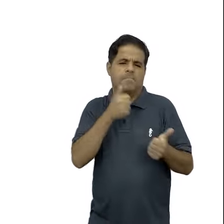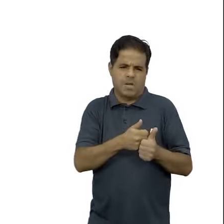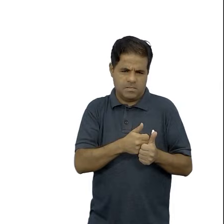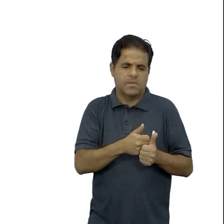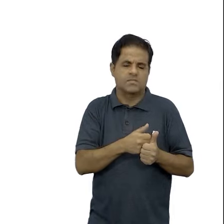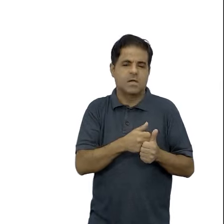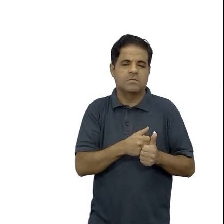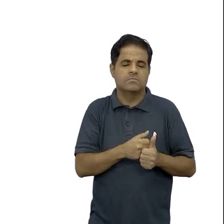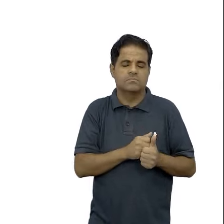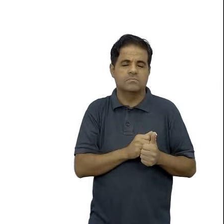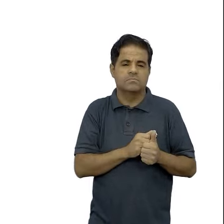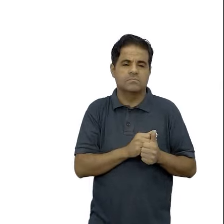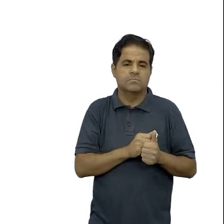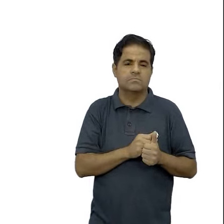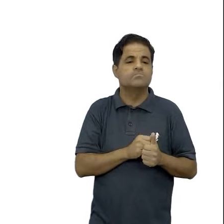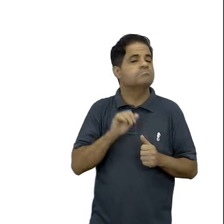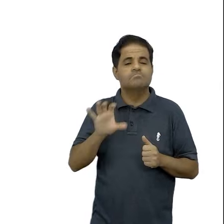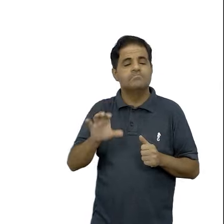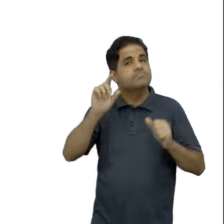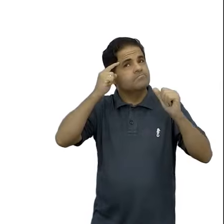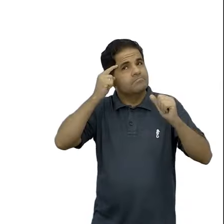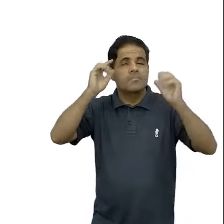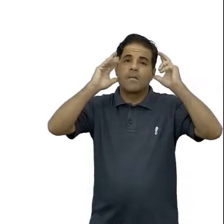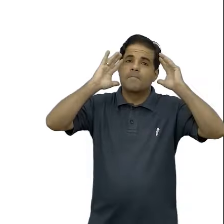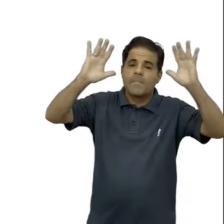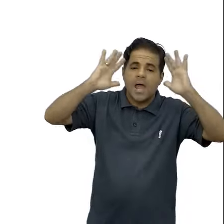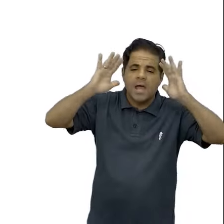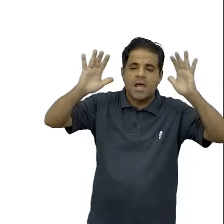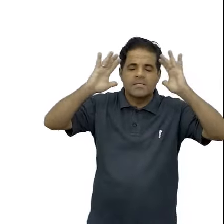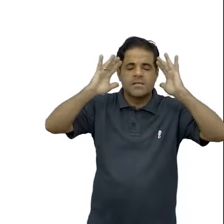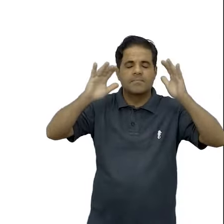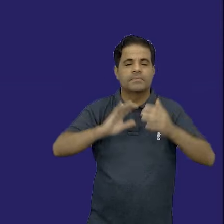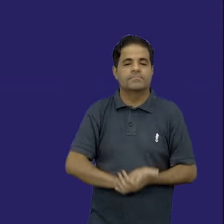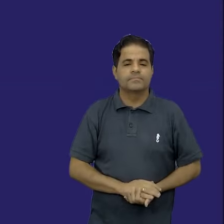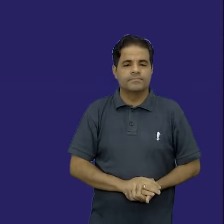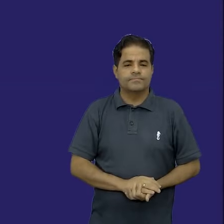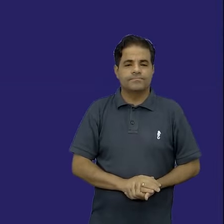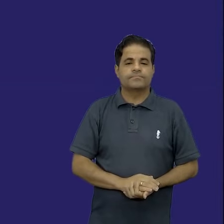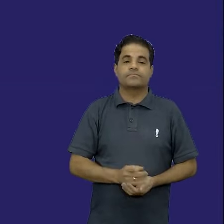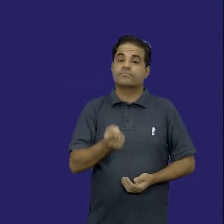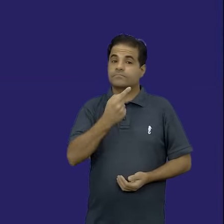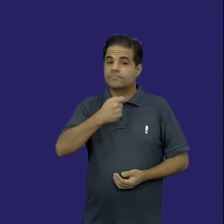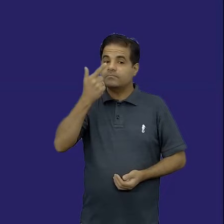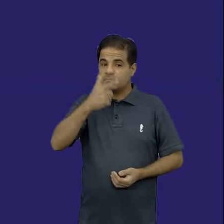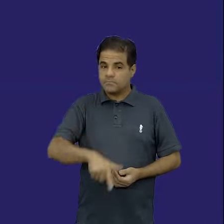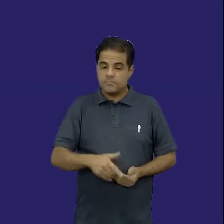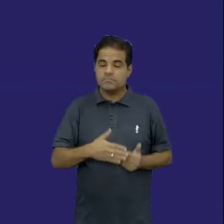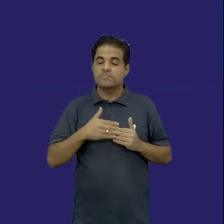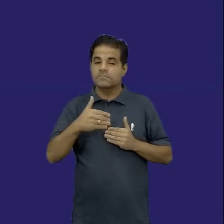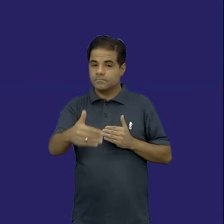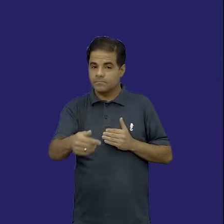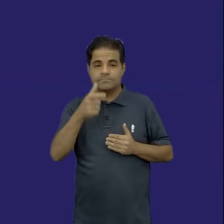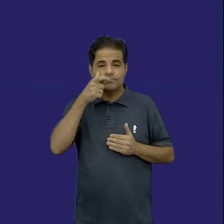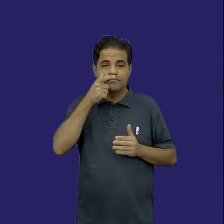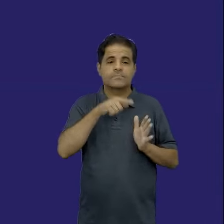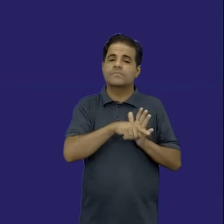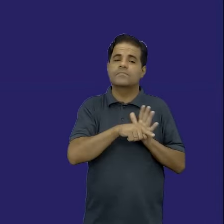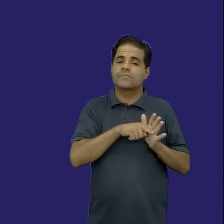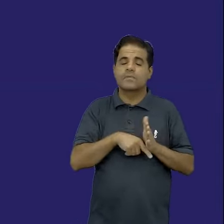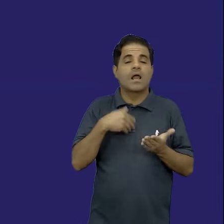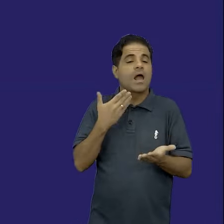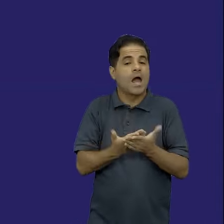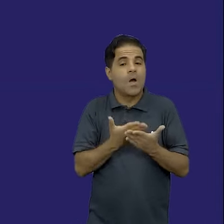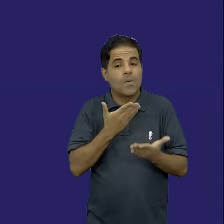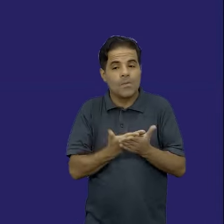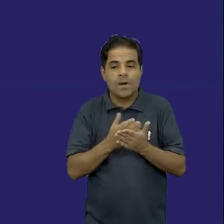aproximação quanto a esse pensamento. E no nosso próximo momento, analisaremos a